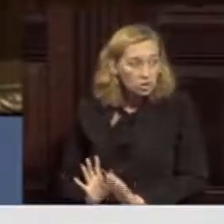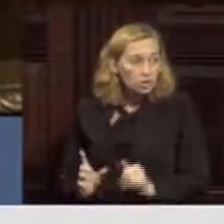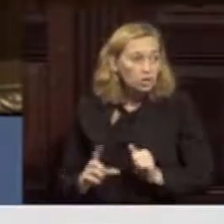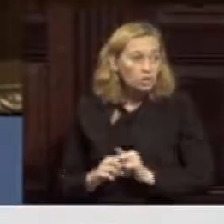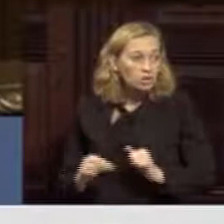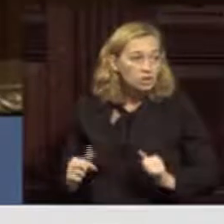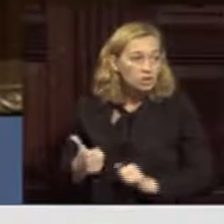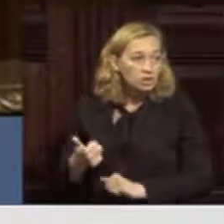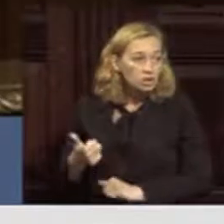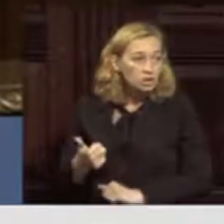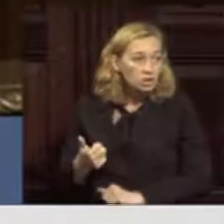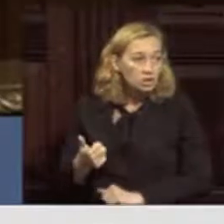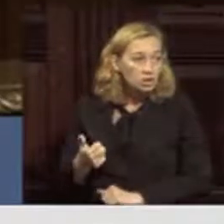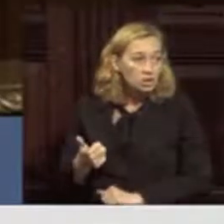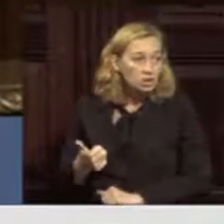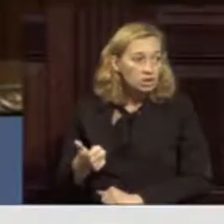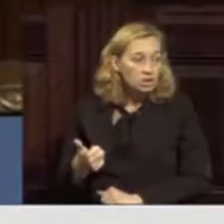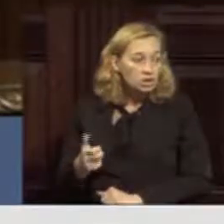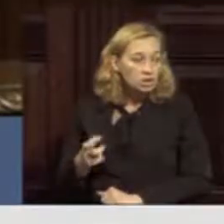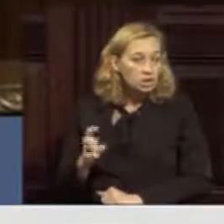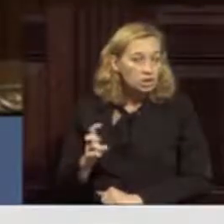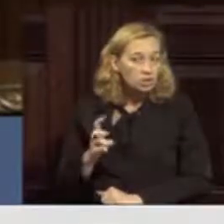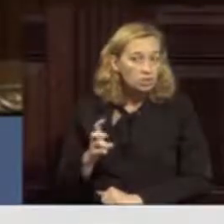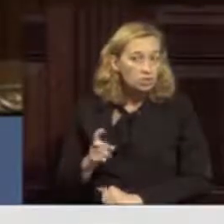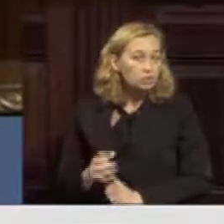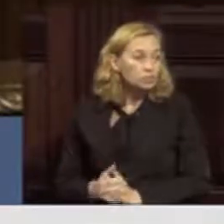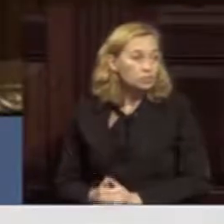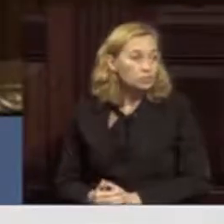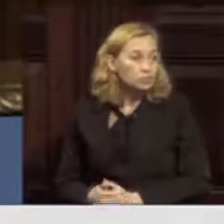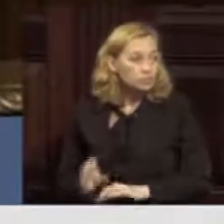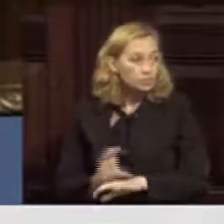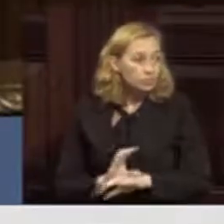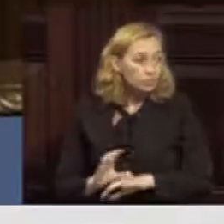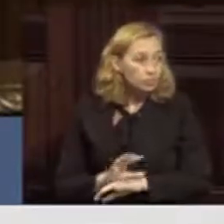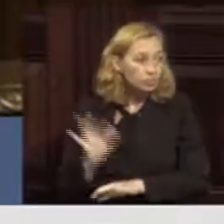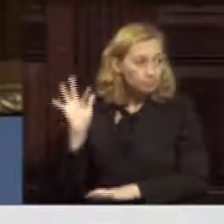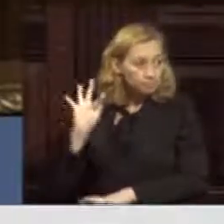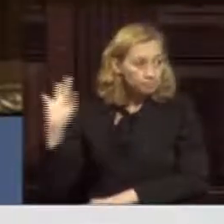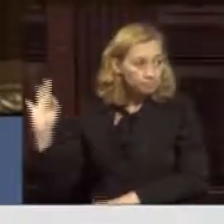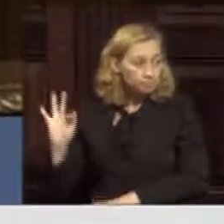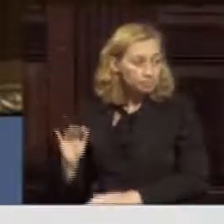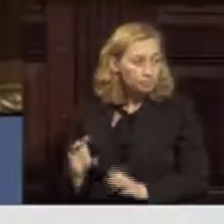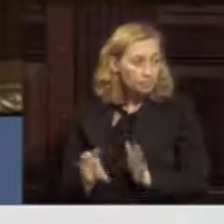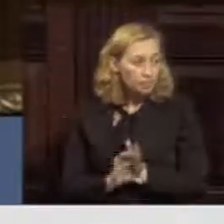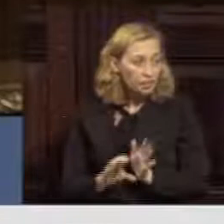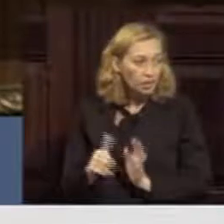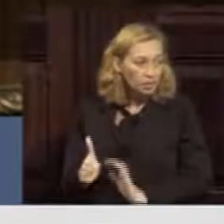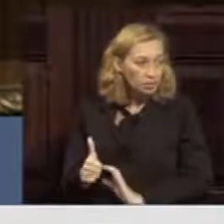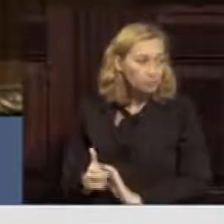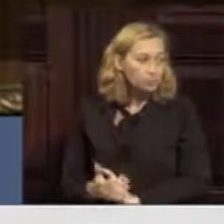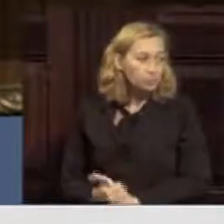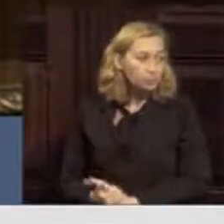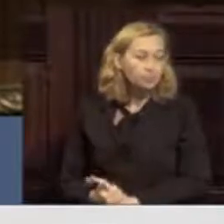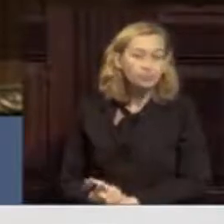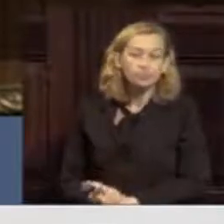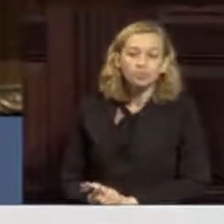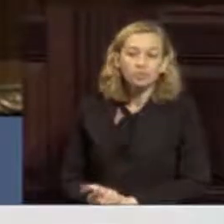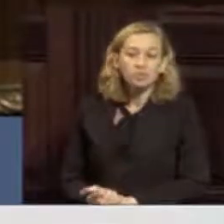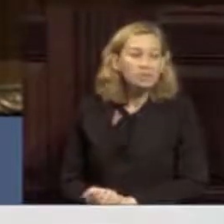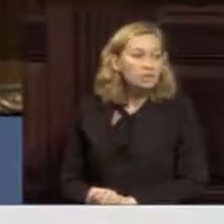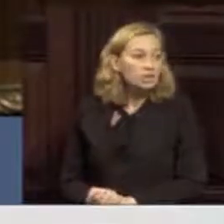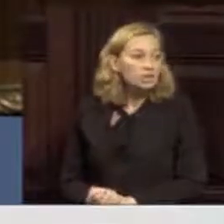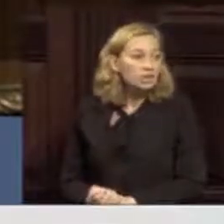5º da Constituição Federal, que abre o capítulo 1 dos direitos e deveres individuais e